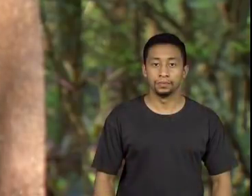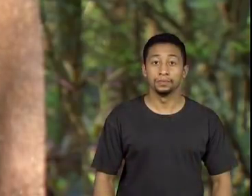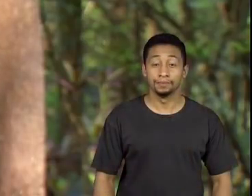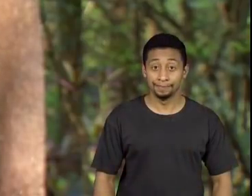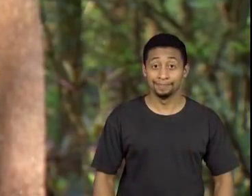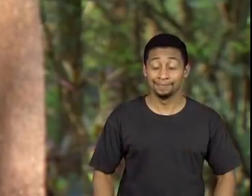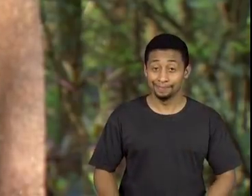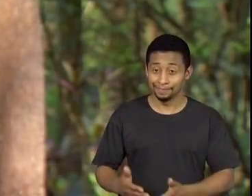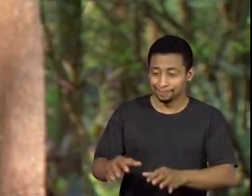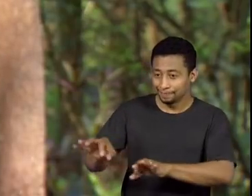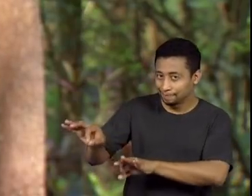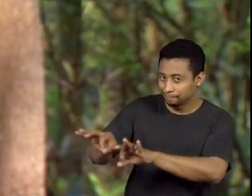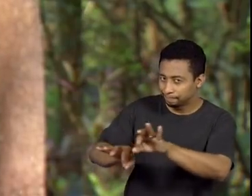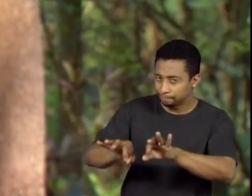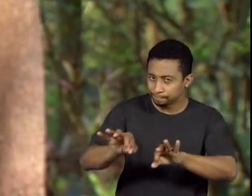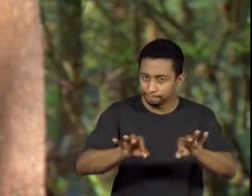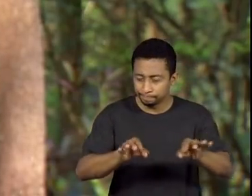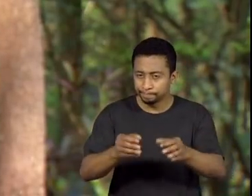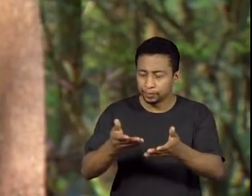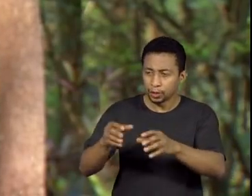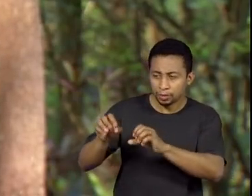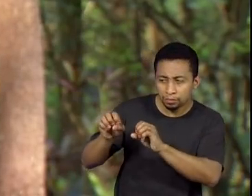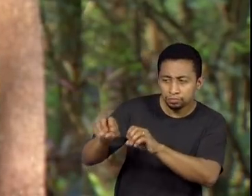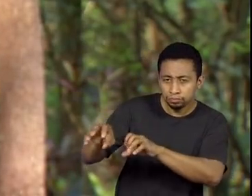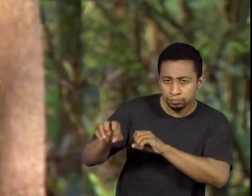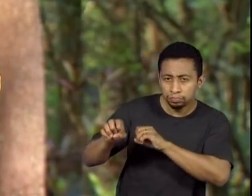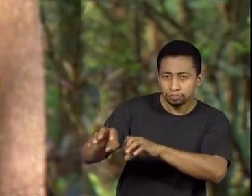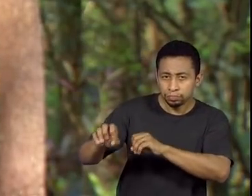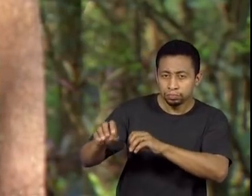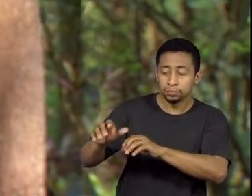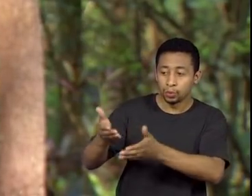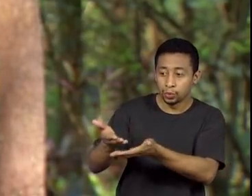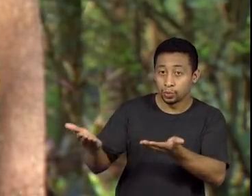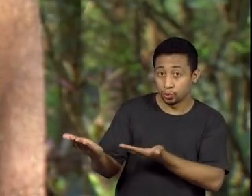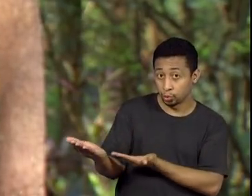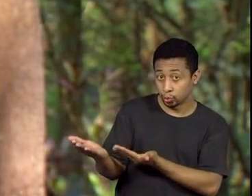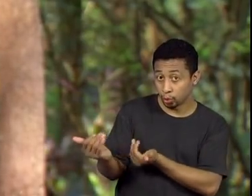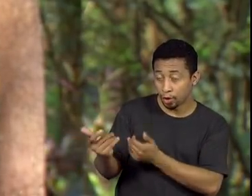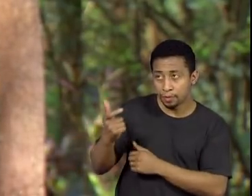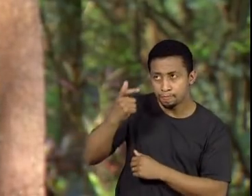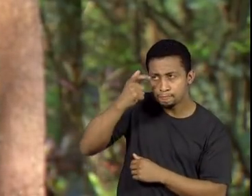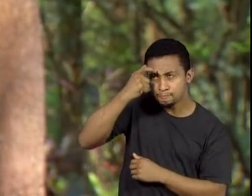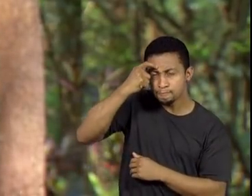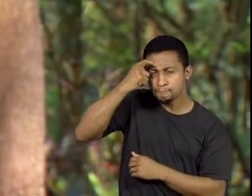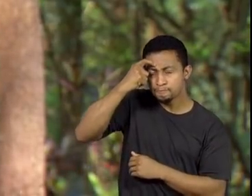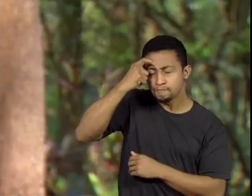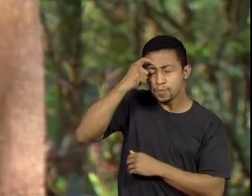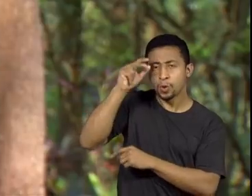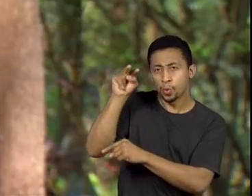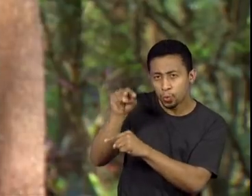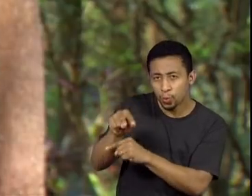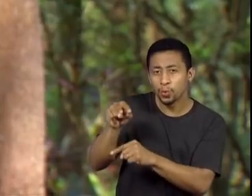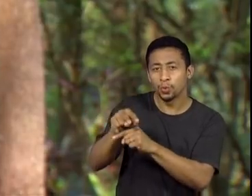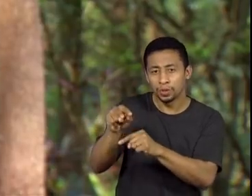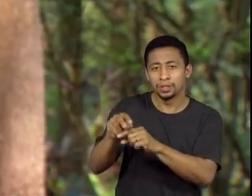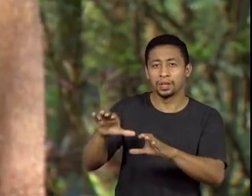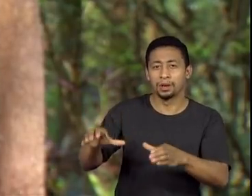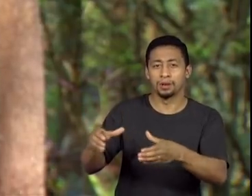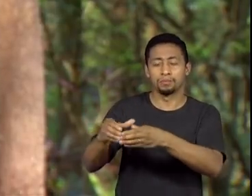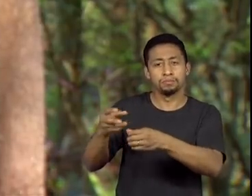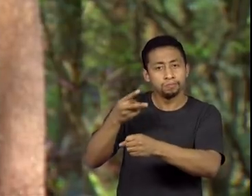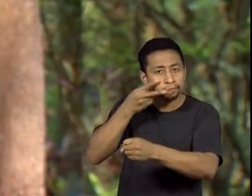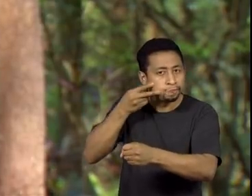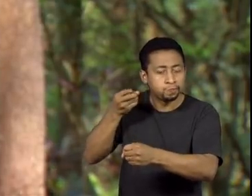Criar uma nova mentalidade para que a juventude valorize e preserve os saberes dos povos tradicionais. É